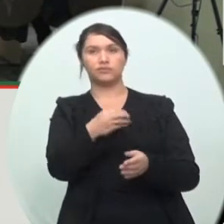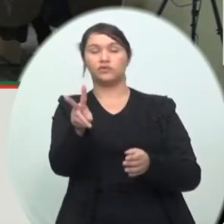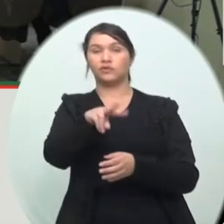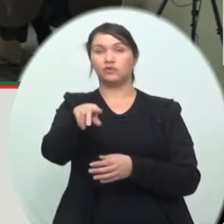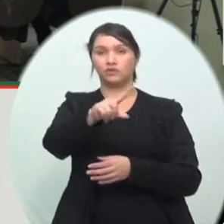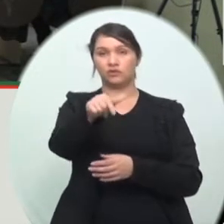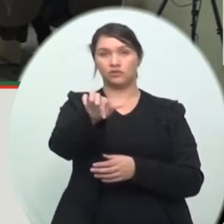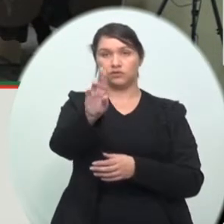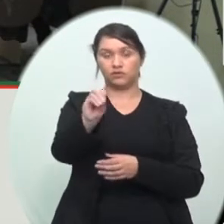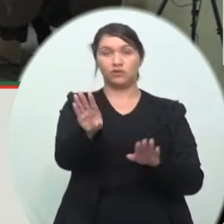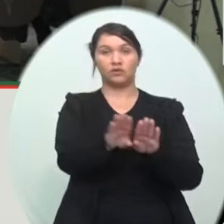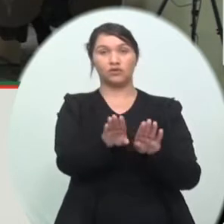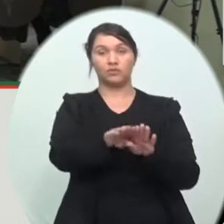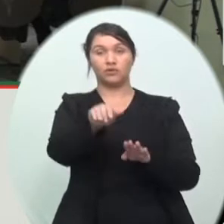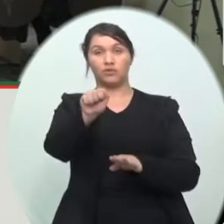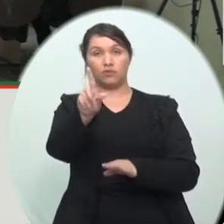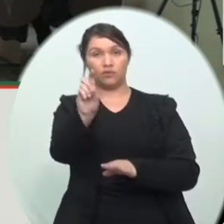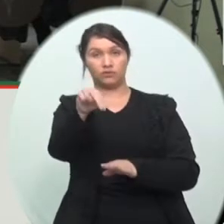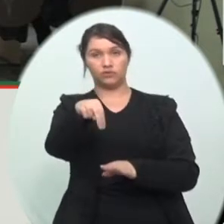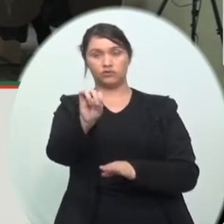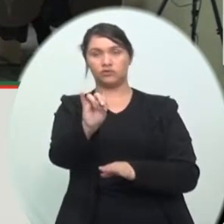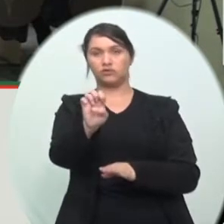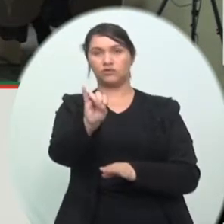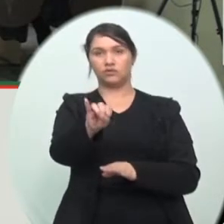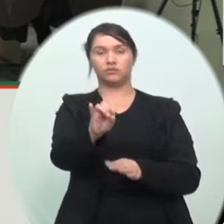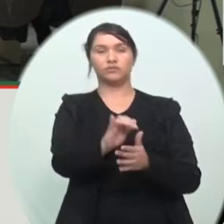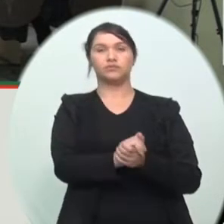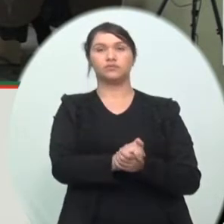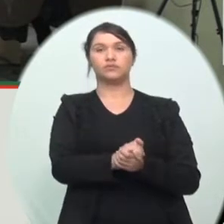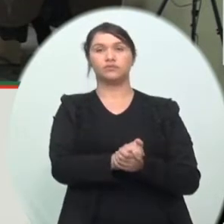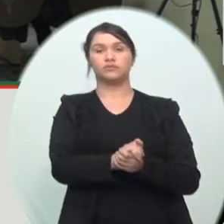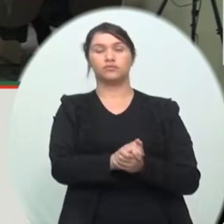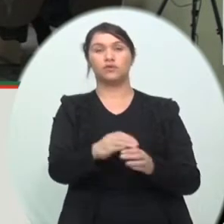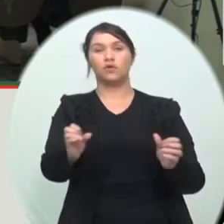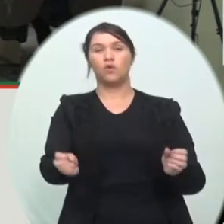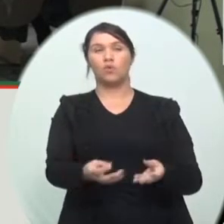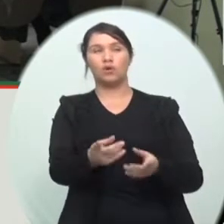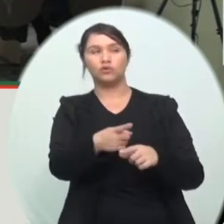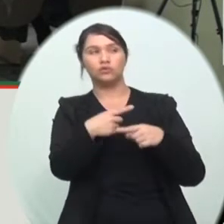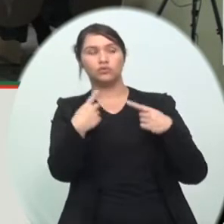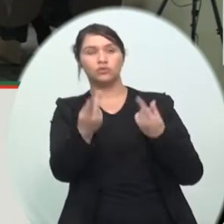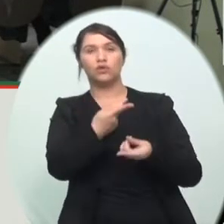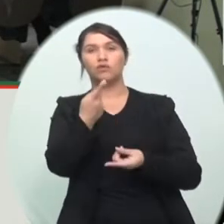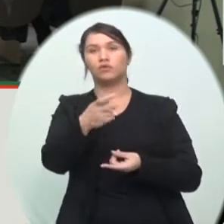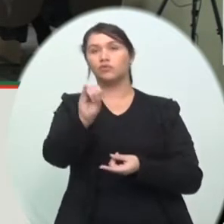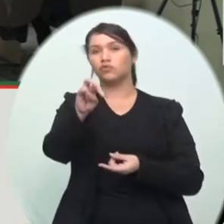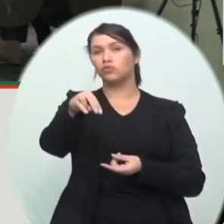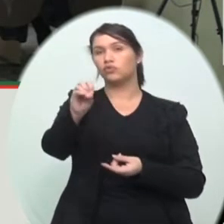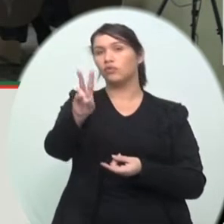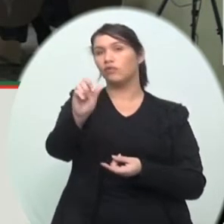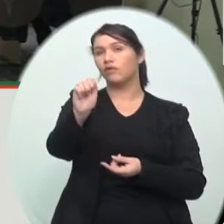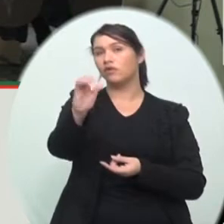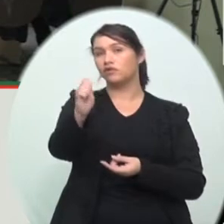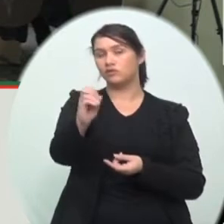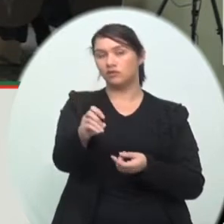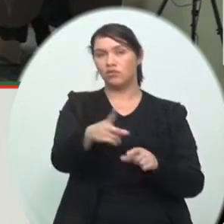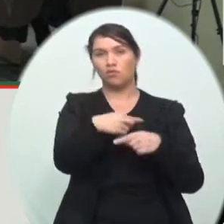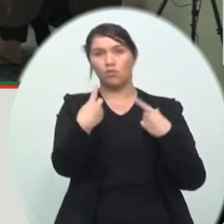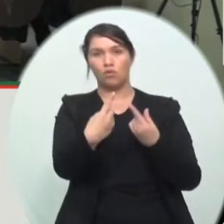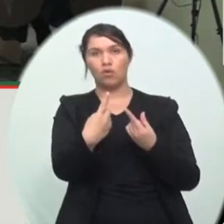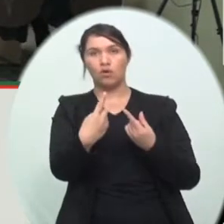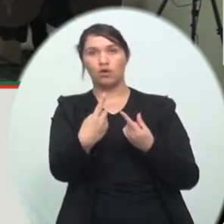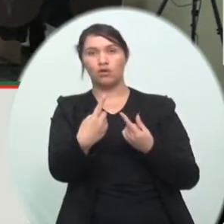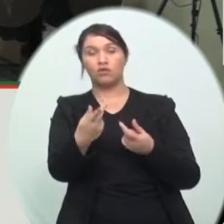Aldinei Potelec também, que vem acompanhando esse tema. Quando se trata de inovação, nós estamos falando de um novo marco no desenvolvimento